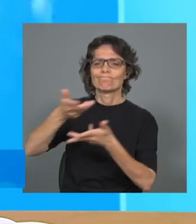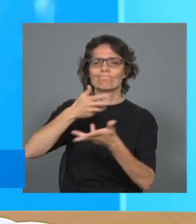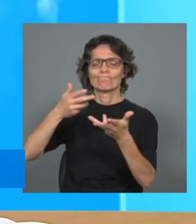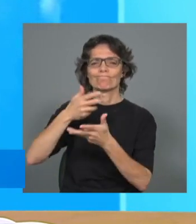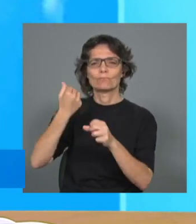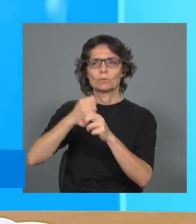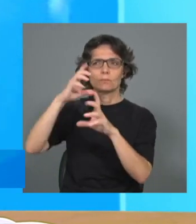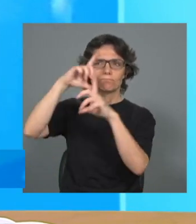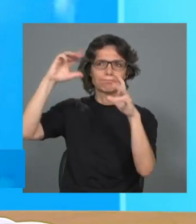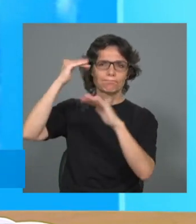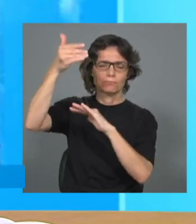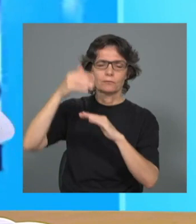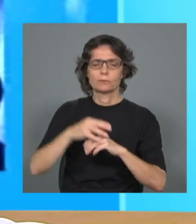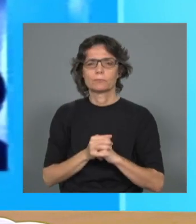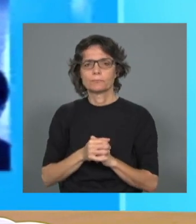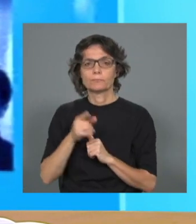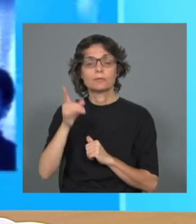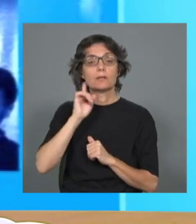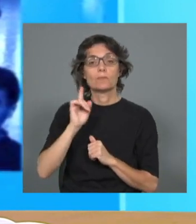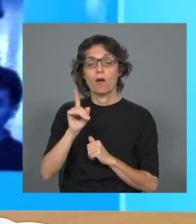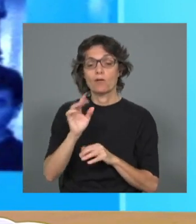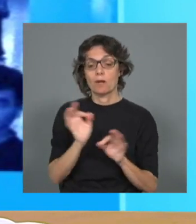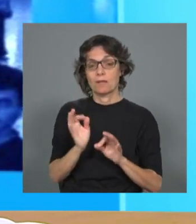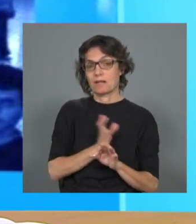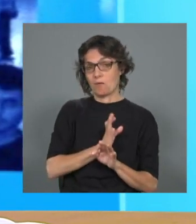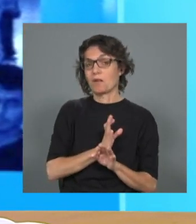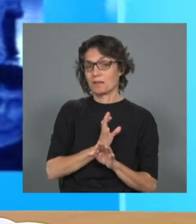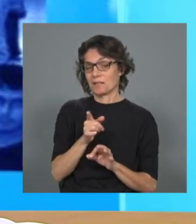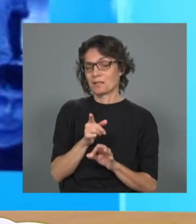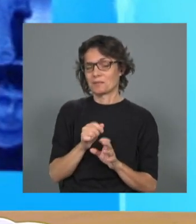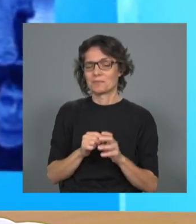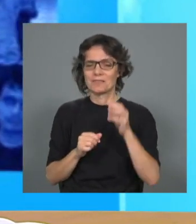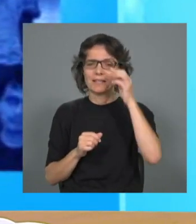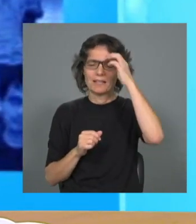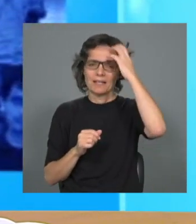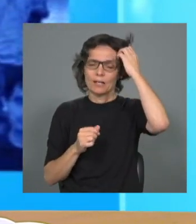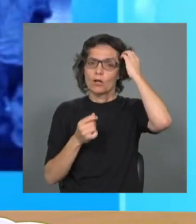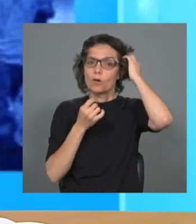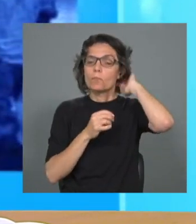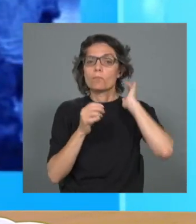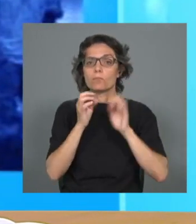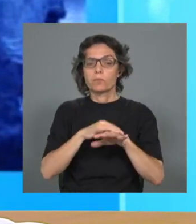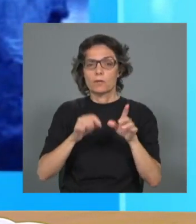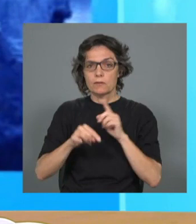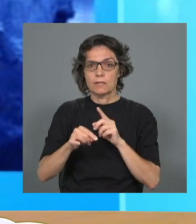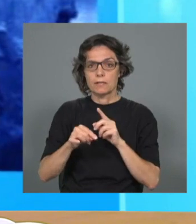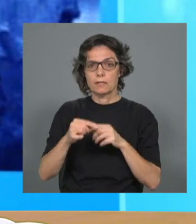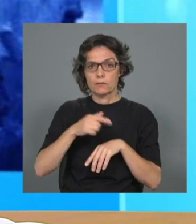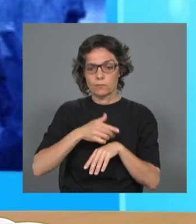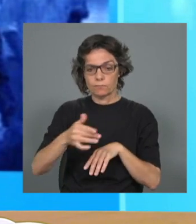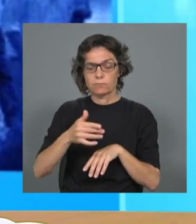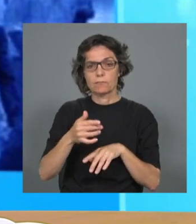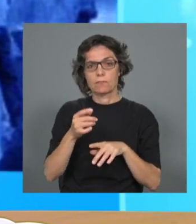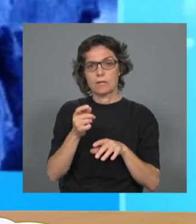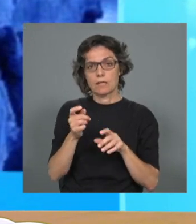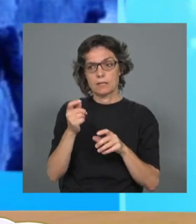trabalho futuro. A sua importância é na preparação. E, portanto, durante, de facto, estes meses que